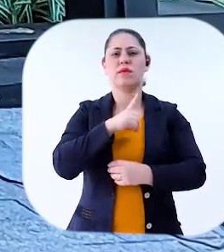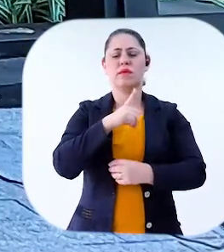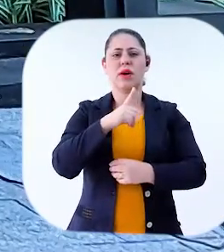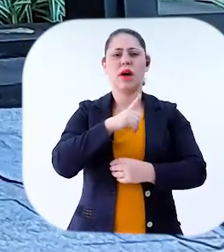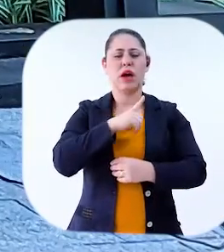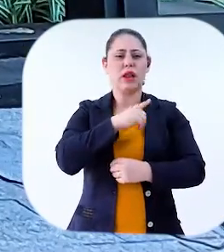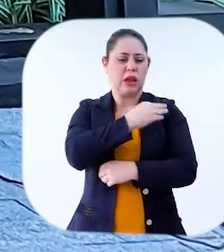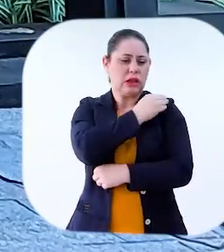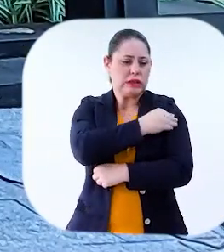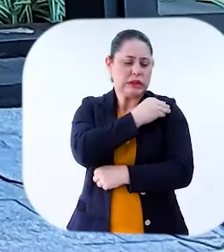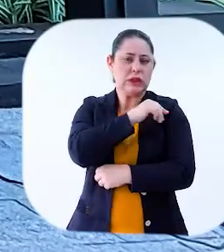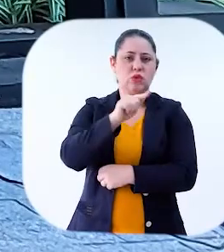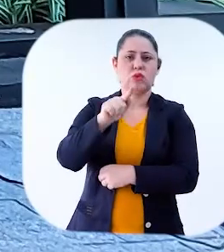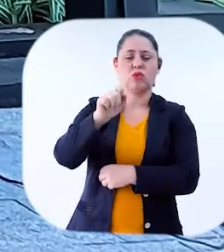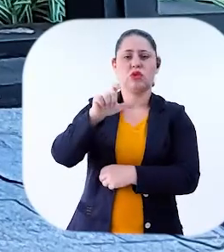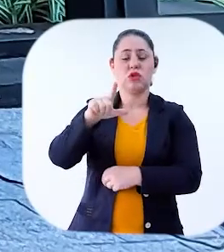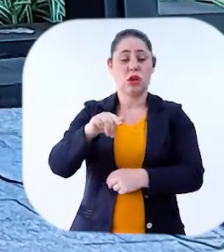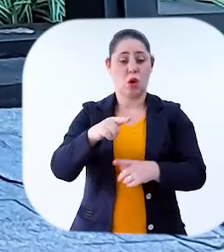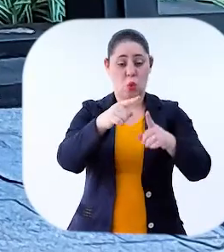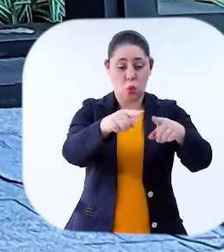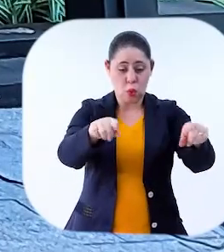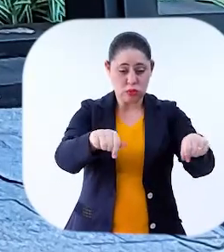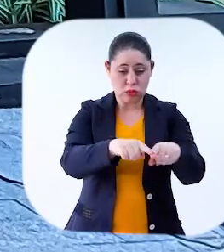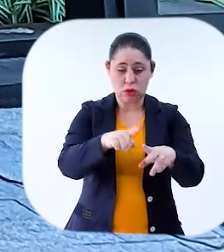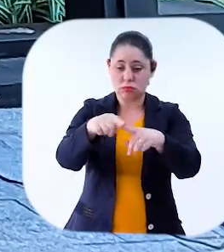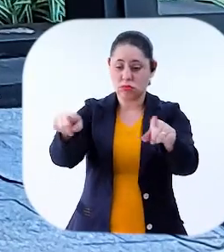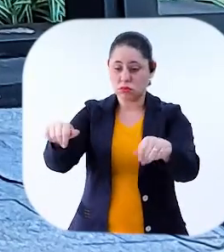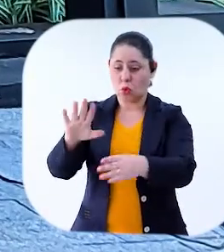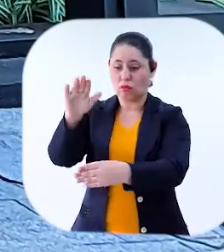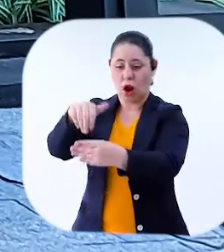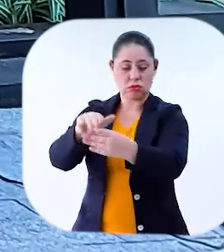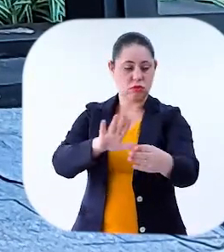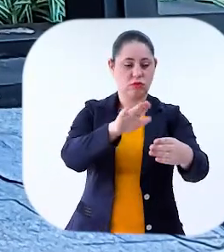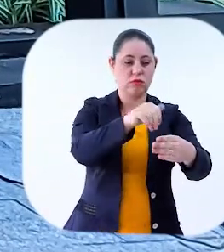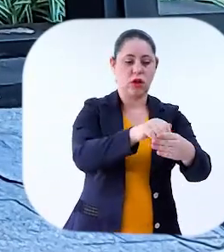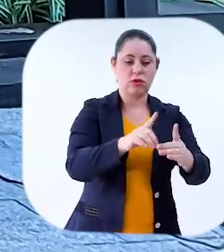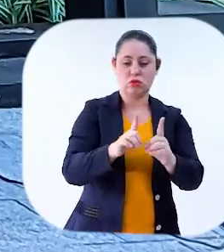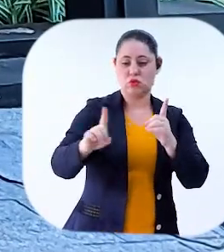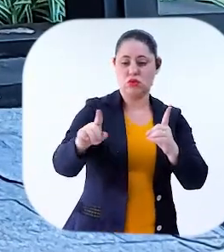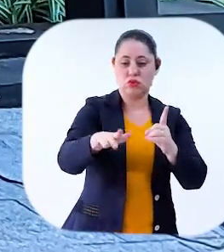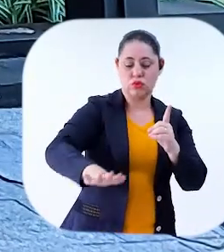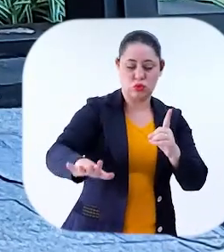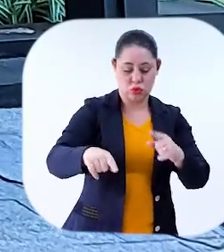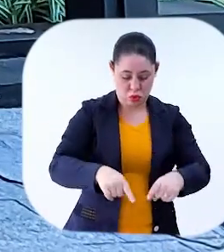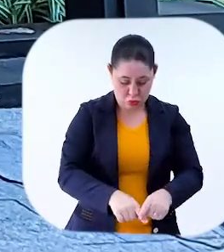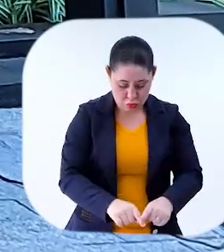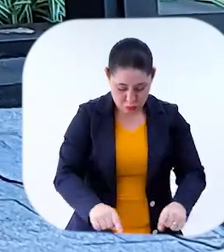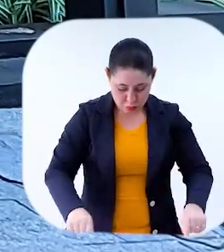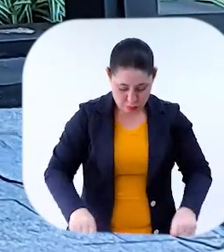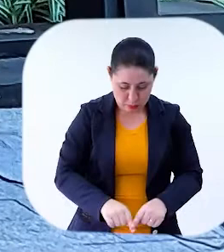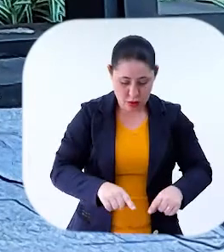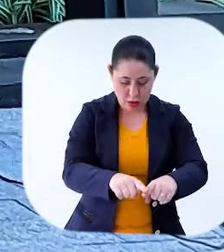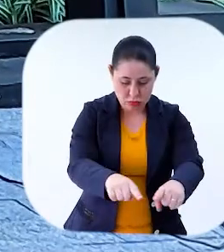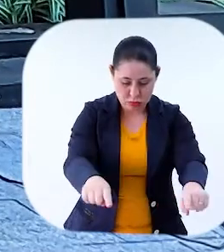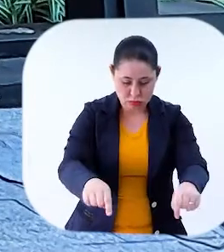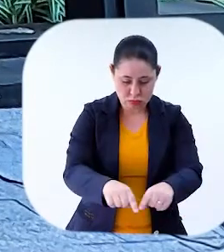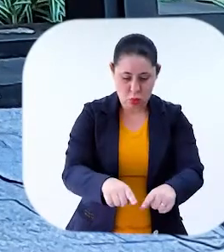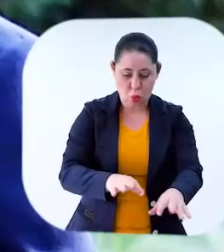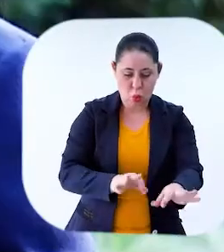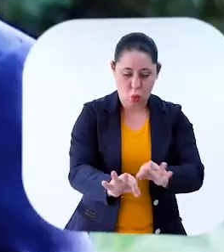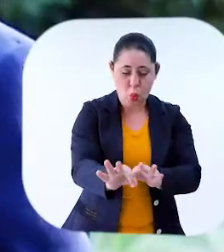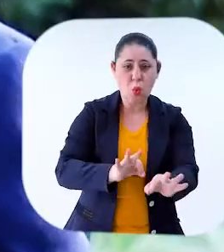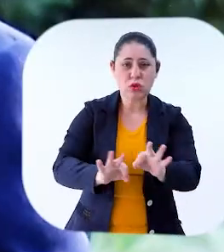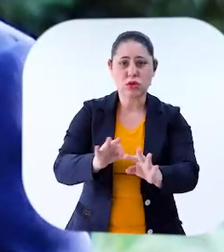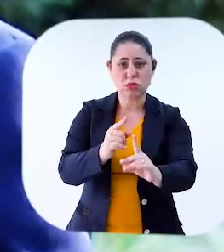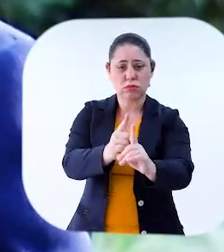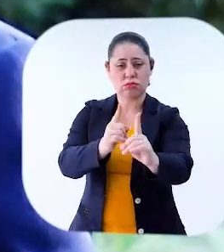que ter álcool em gel em cada uma das sessões, nós teremos que ter essa preocupação em distanciamento, em marcar no próprio chão, como é